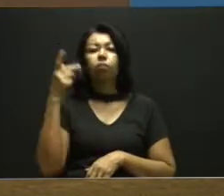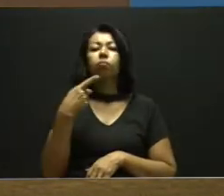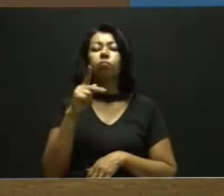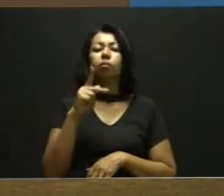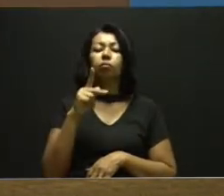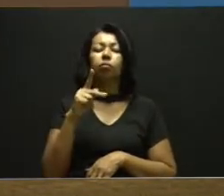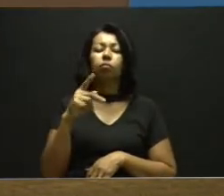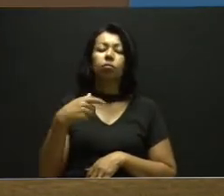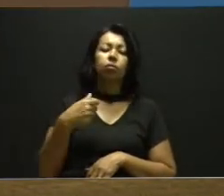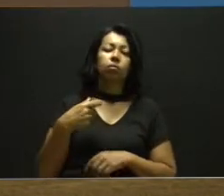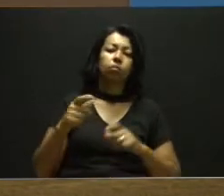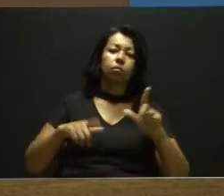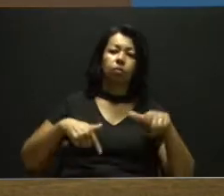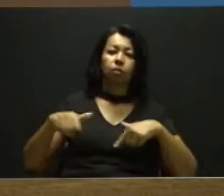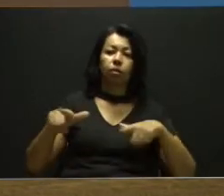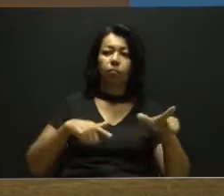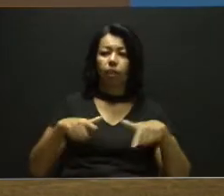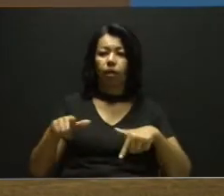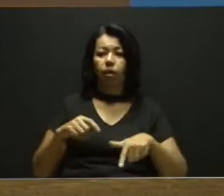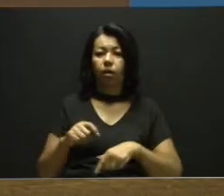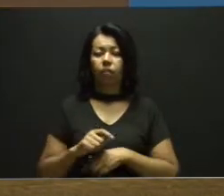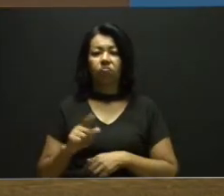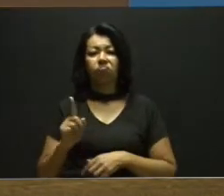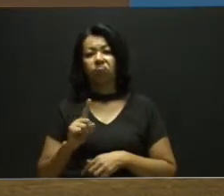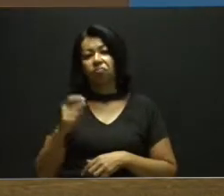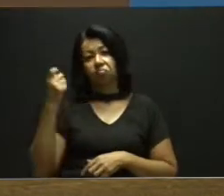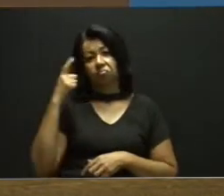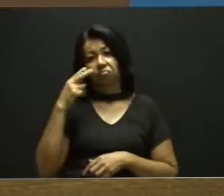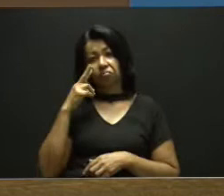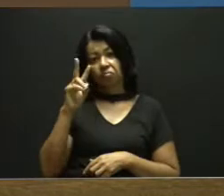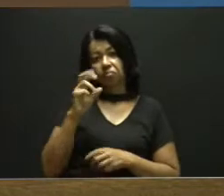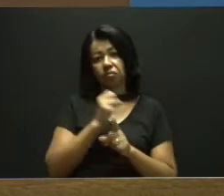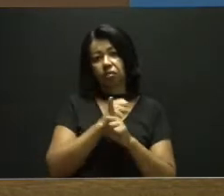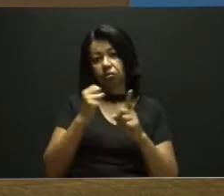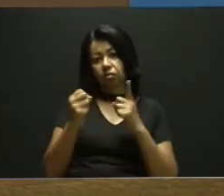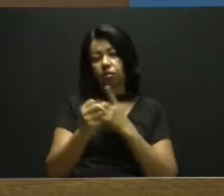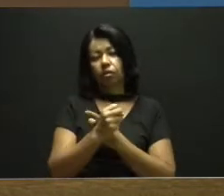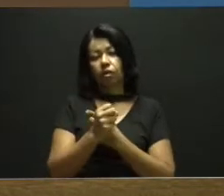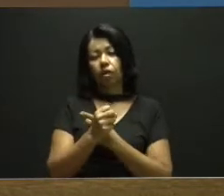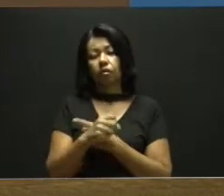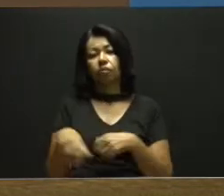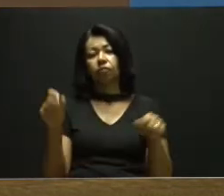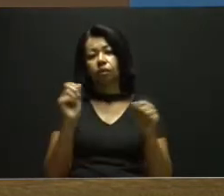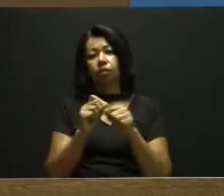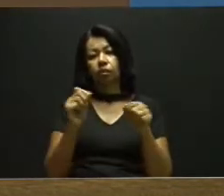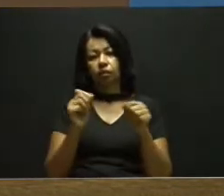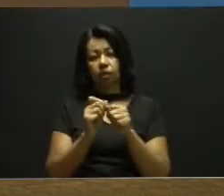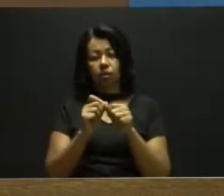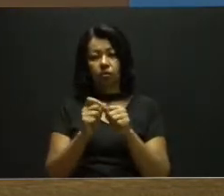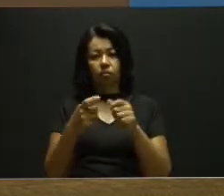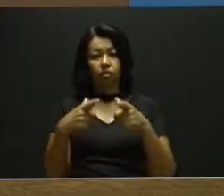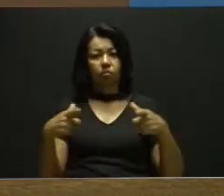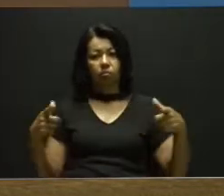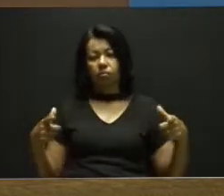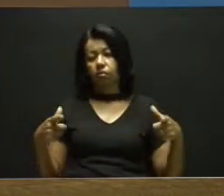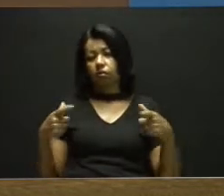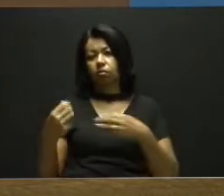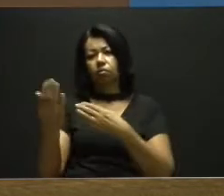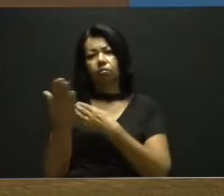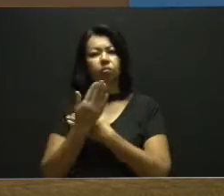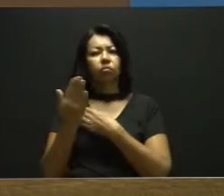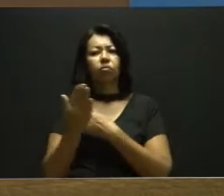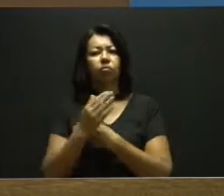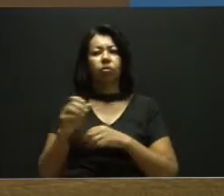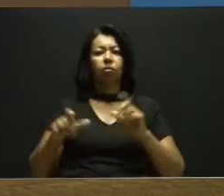seus trabalhos invisíveis à sociedade exerceram grande influência no meu trabalho